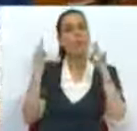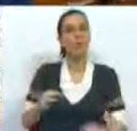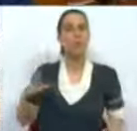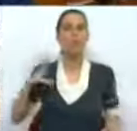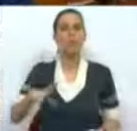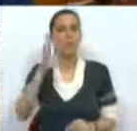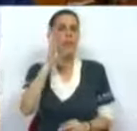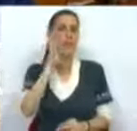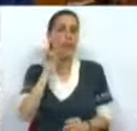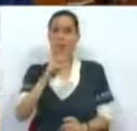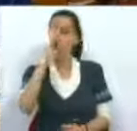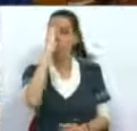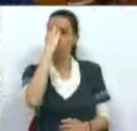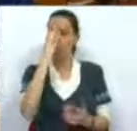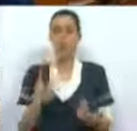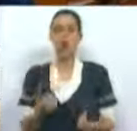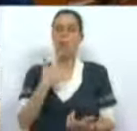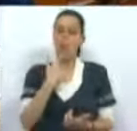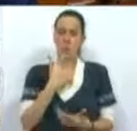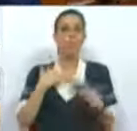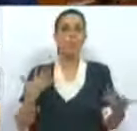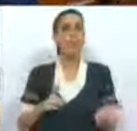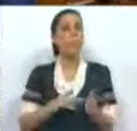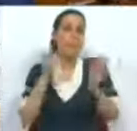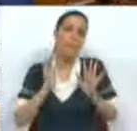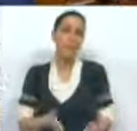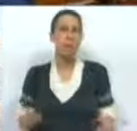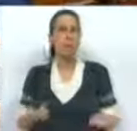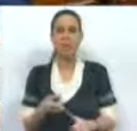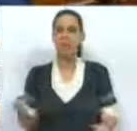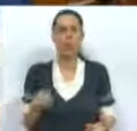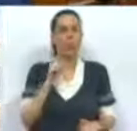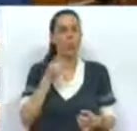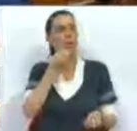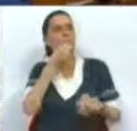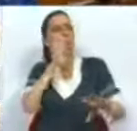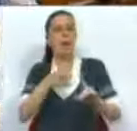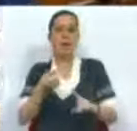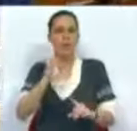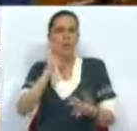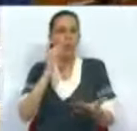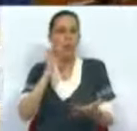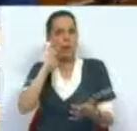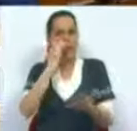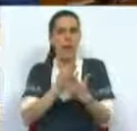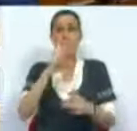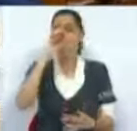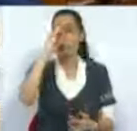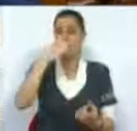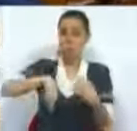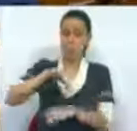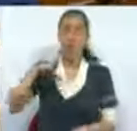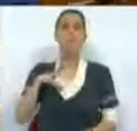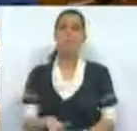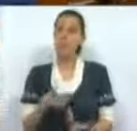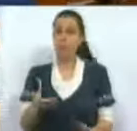os portugueses sabem que o seu esforço, que é muito grande, mas é necessário, não será em vão. E é exatamente esse esforço dos